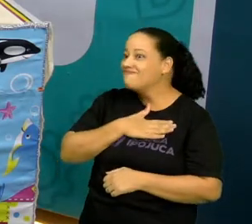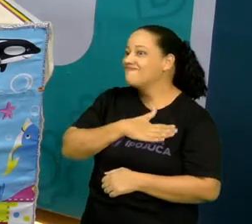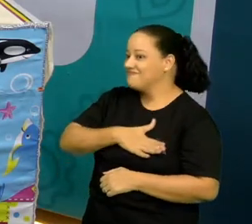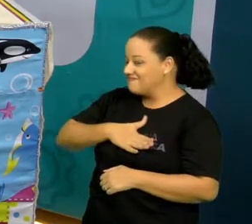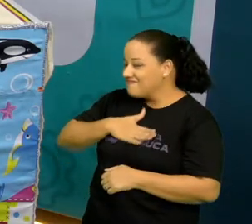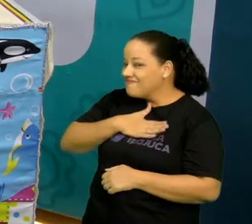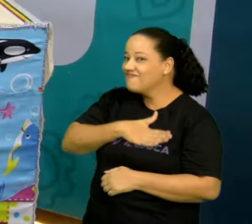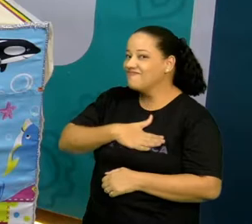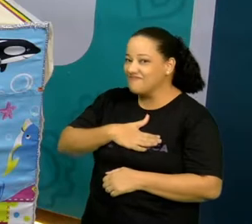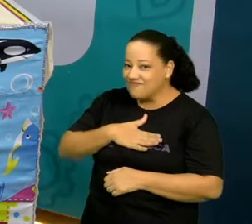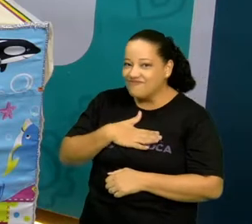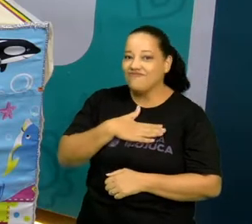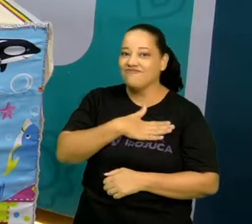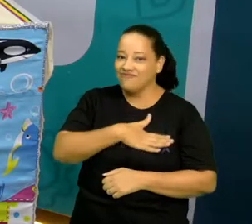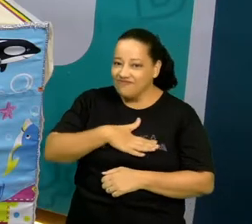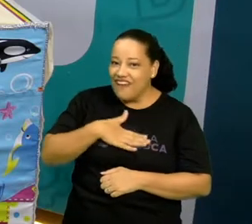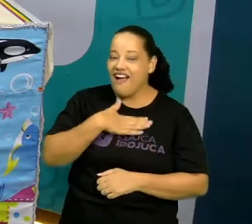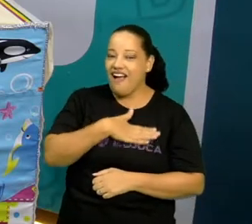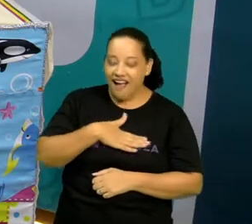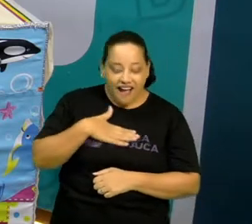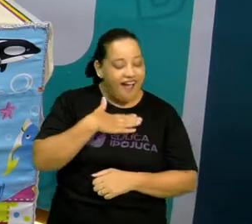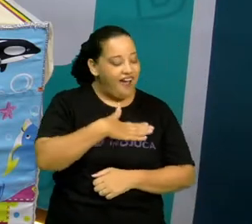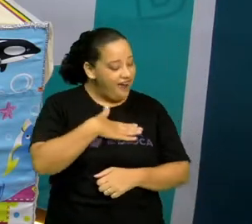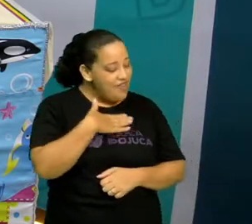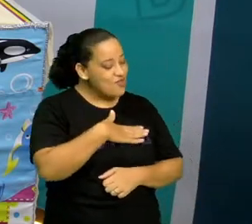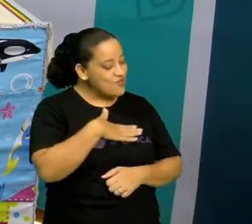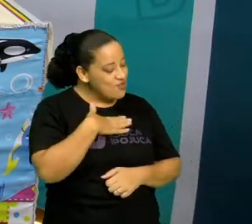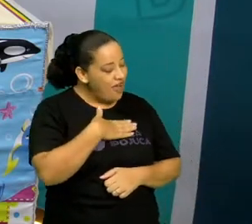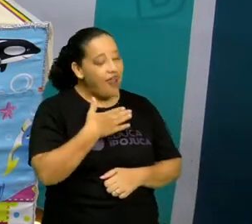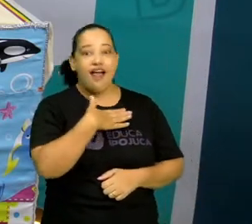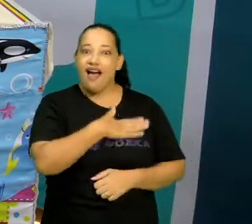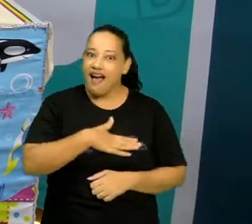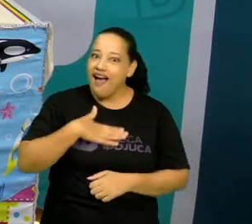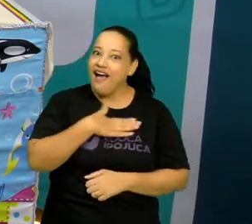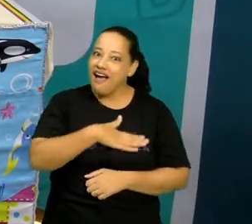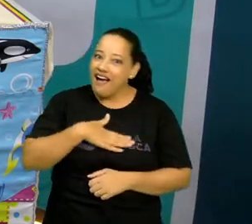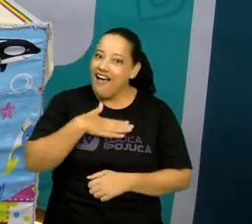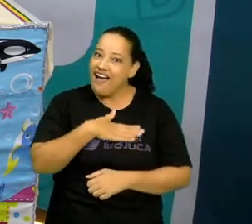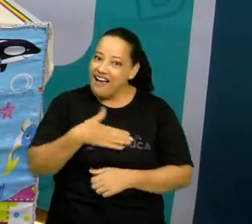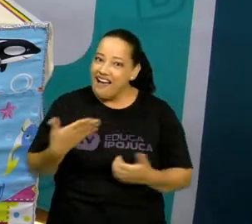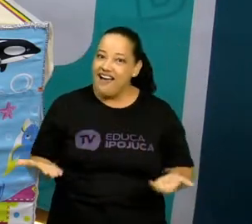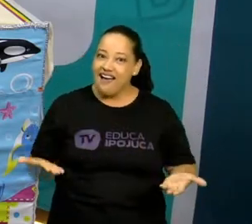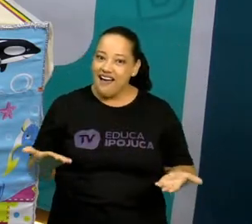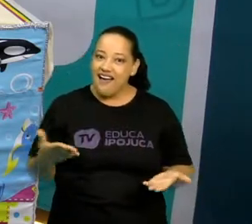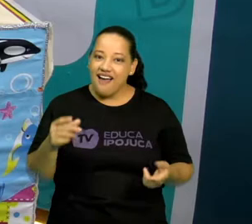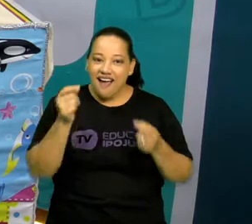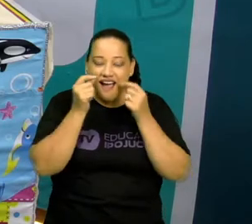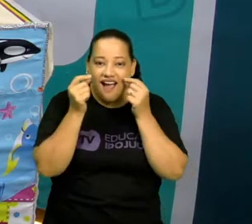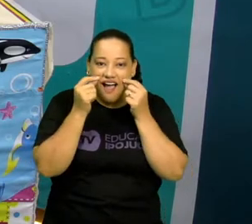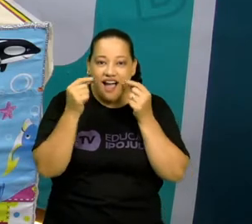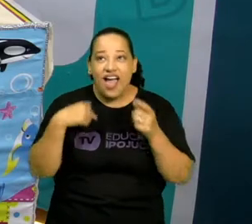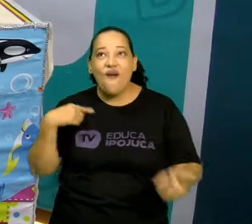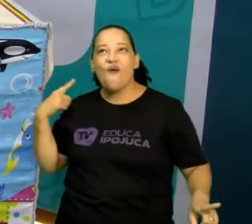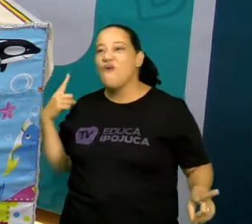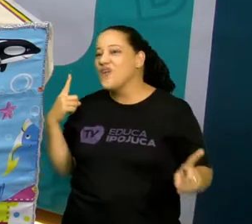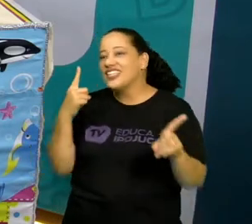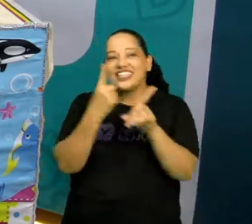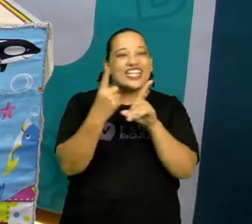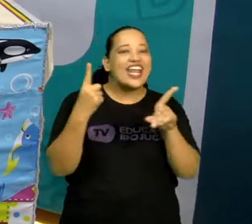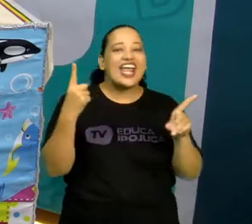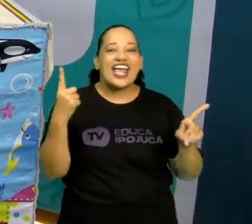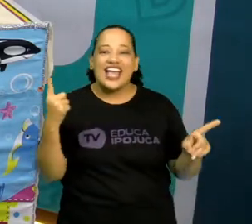Leiturinha! Ela se agradou do rato, criança! E ela encontrei!